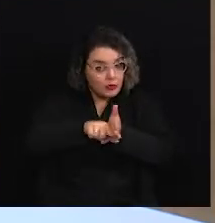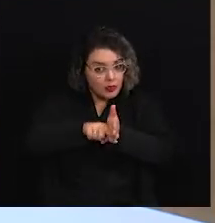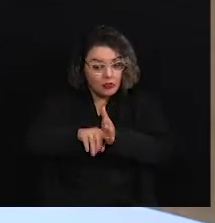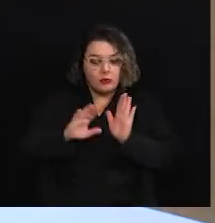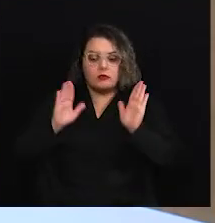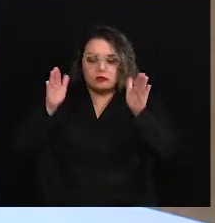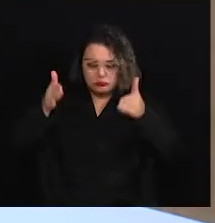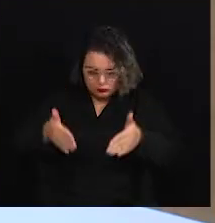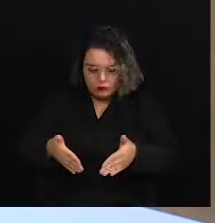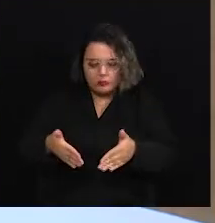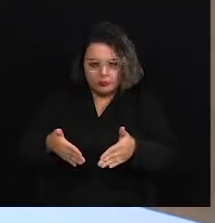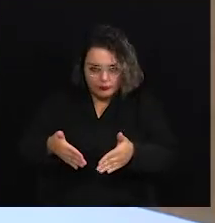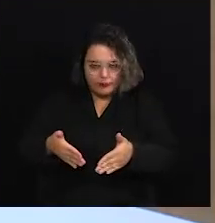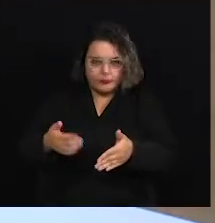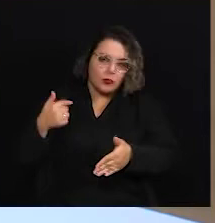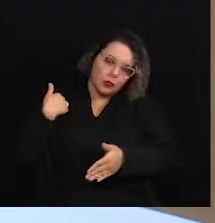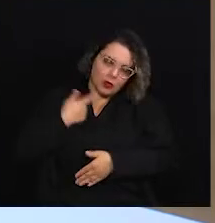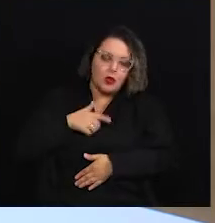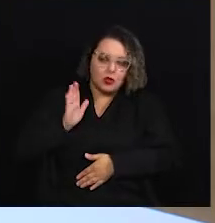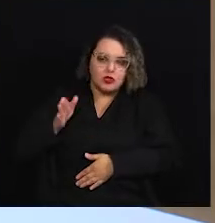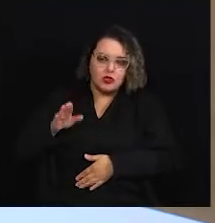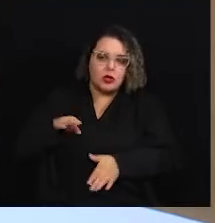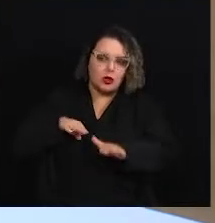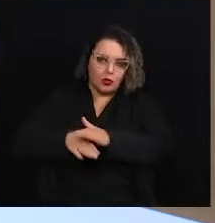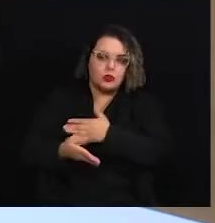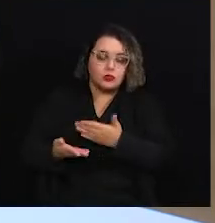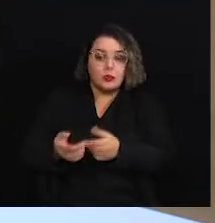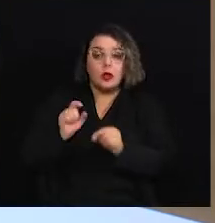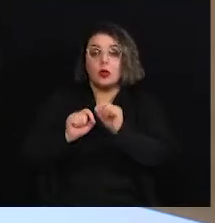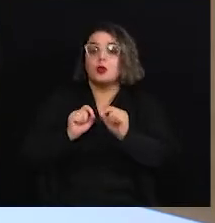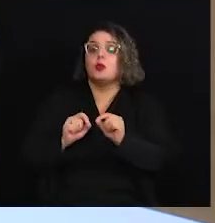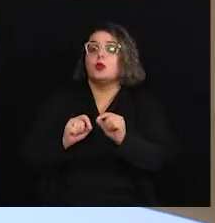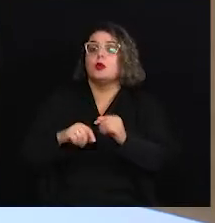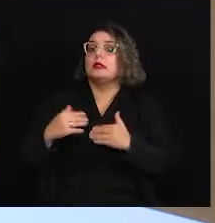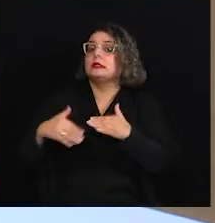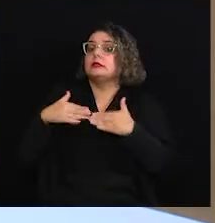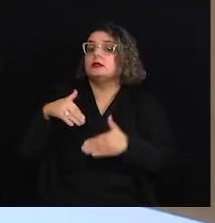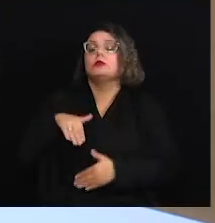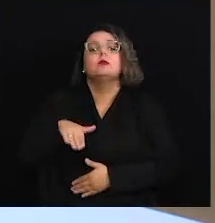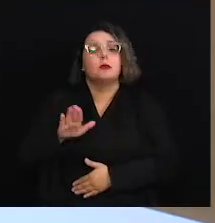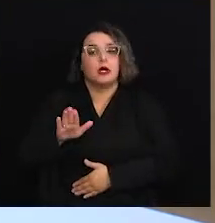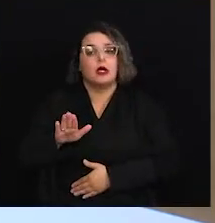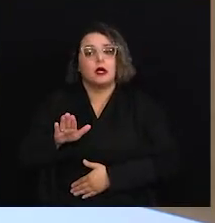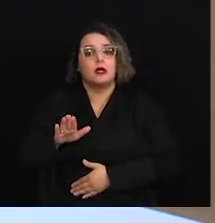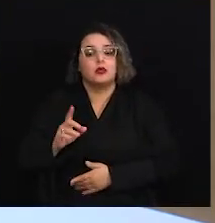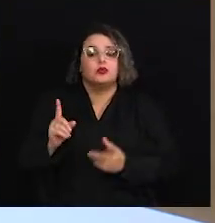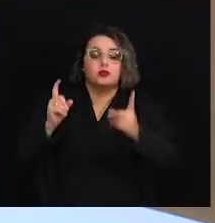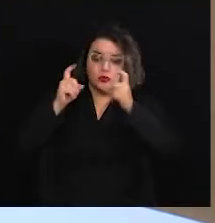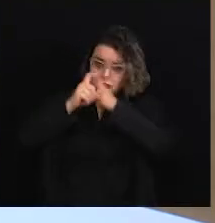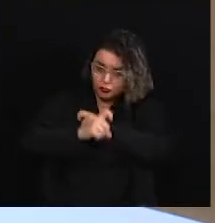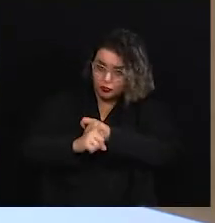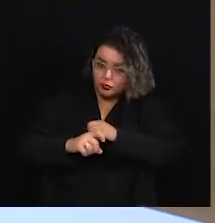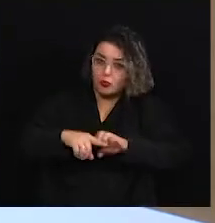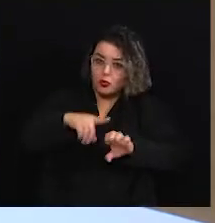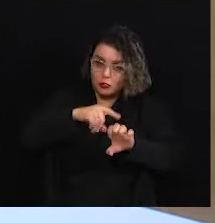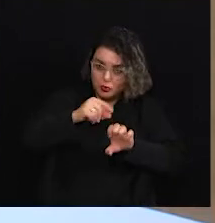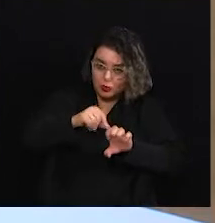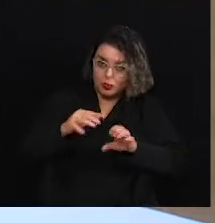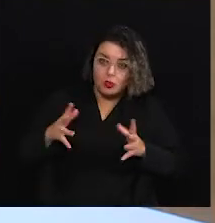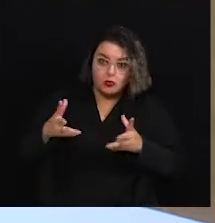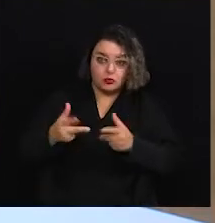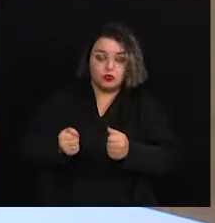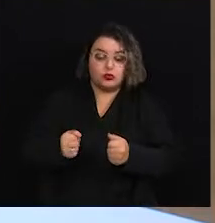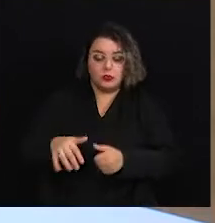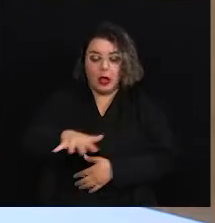são muito voltados ao que a gente já somos acostumados, né? O que a gente tem que desenvolver mais, que é um dos grandes desafios do empreendedorismo, é